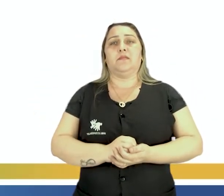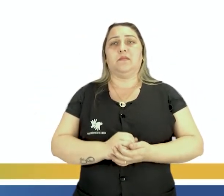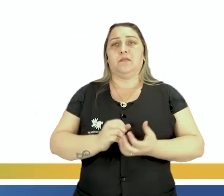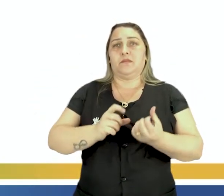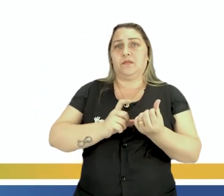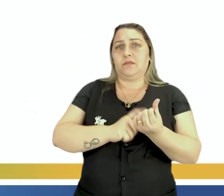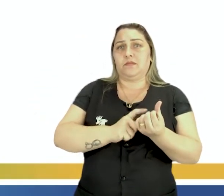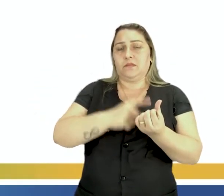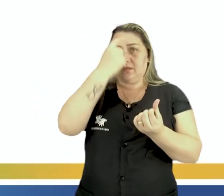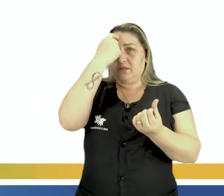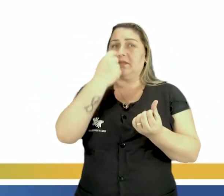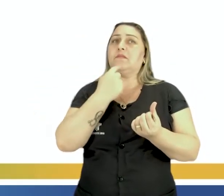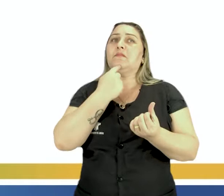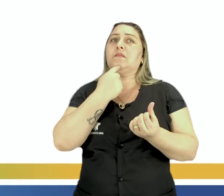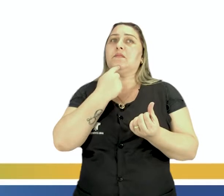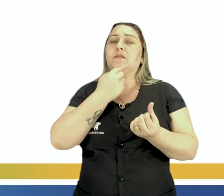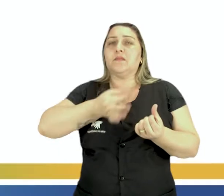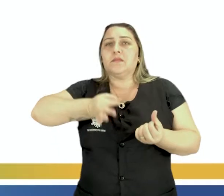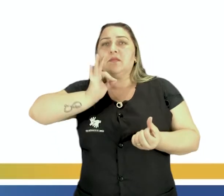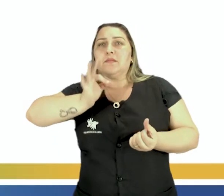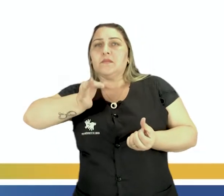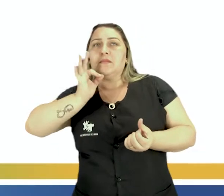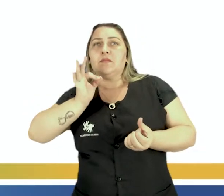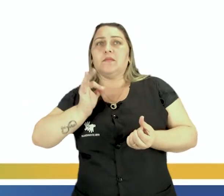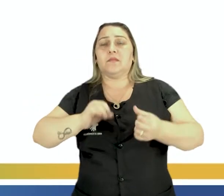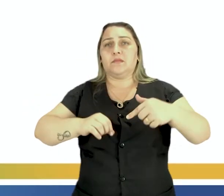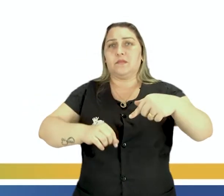Have breakfast, tomar café da manhã.